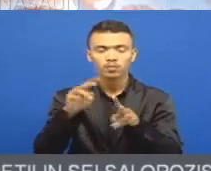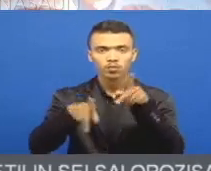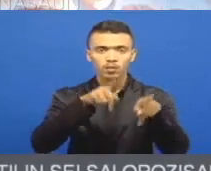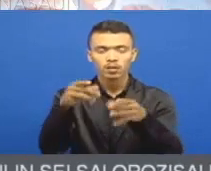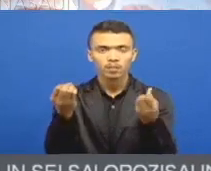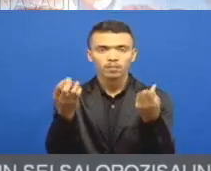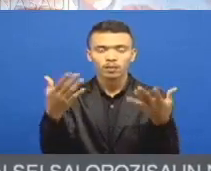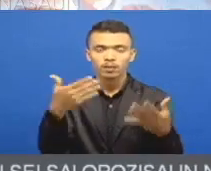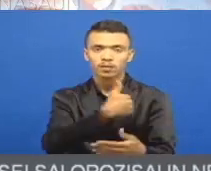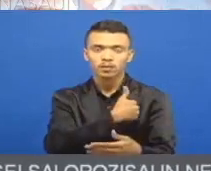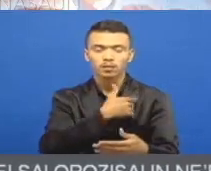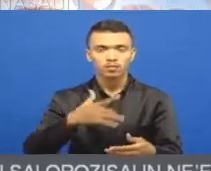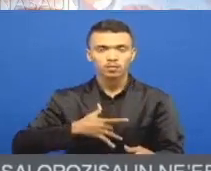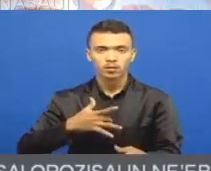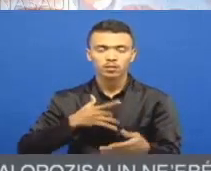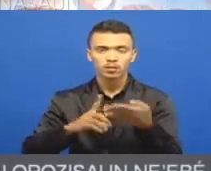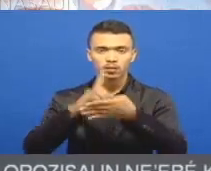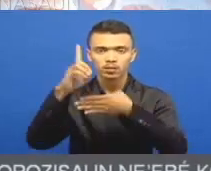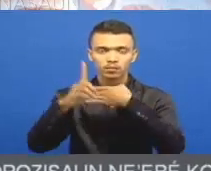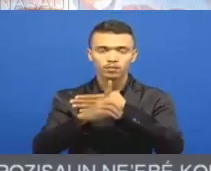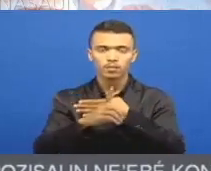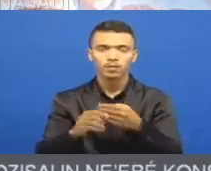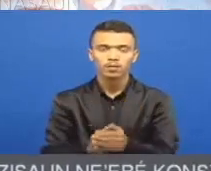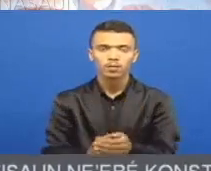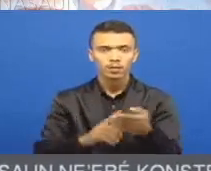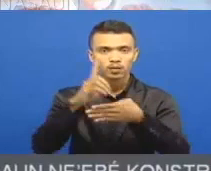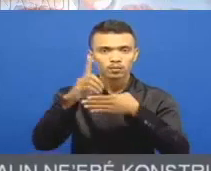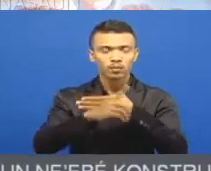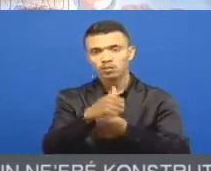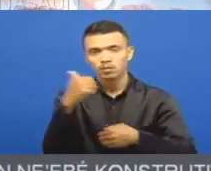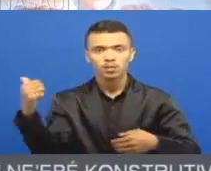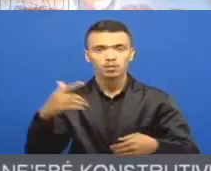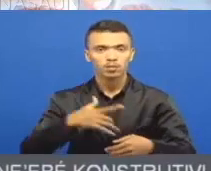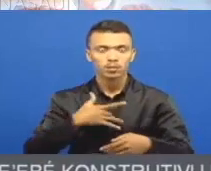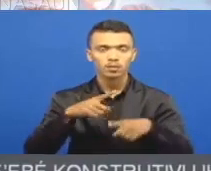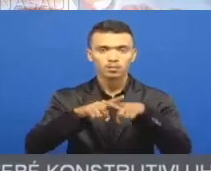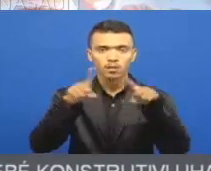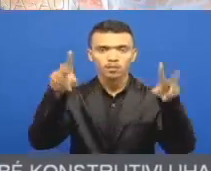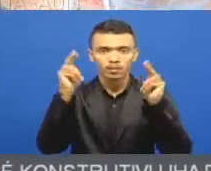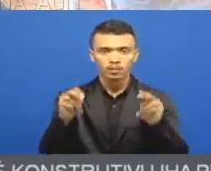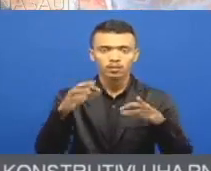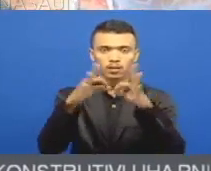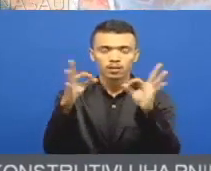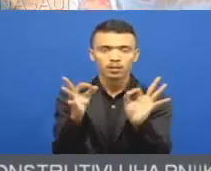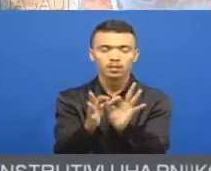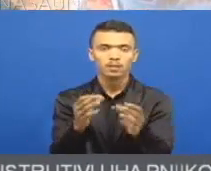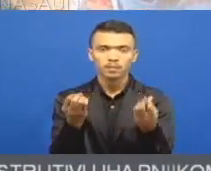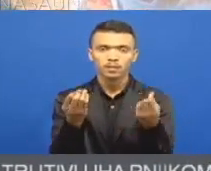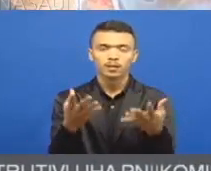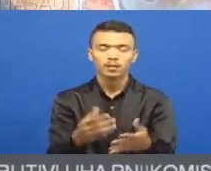ser adolescente desenvolvimento. Mas que desenvolvimento vale ser sente na mais B, ita precisa melhorar de acreditar. E aí tem